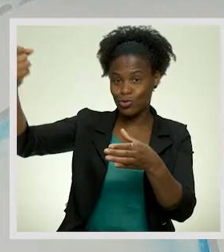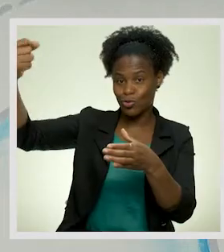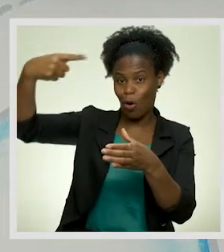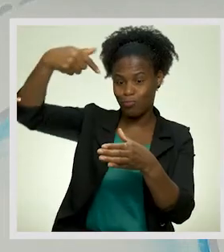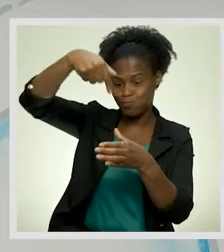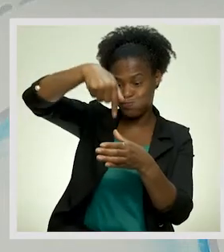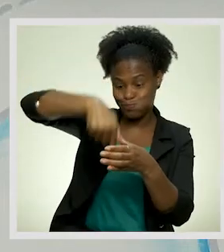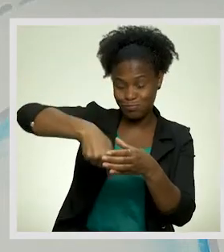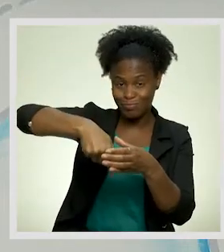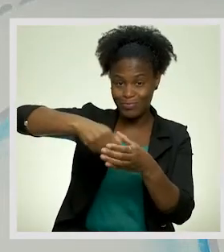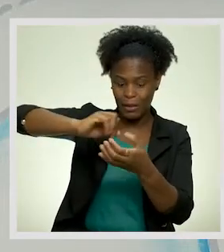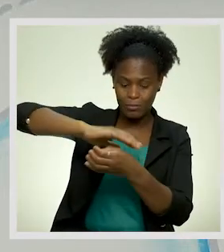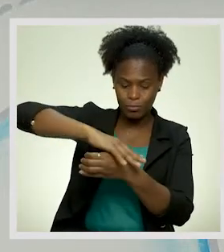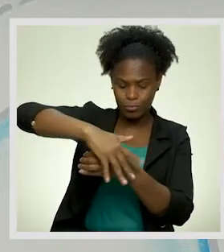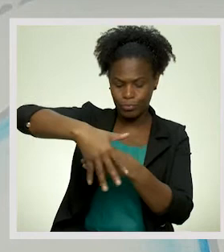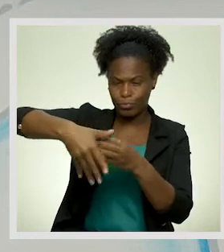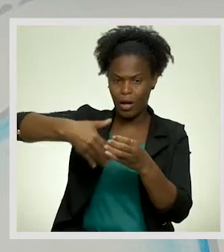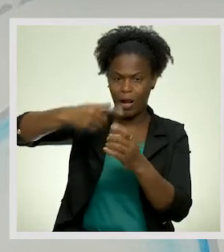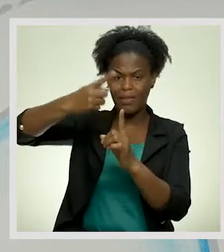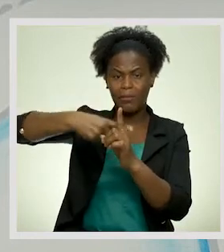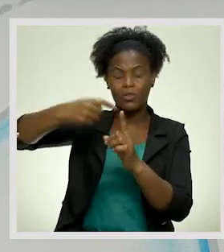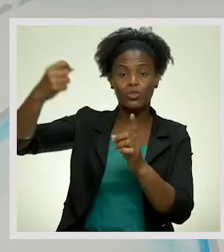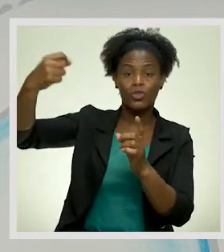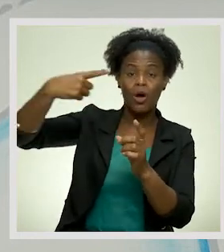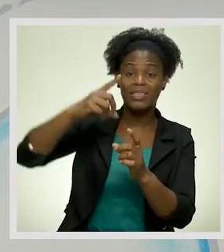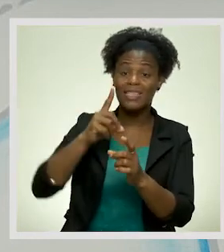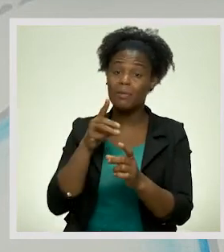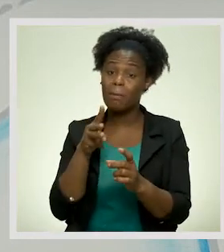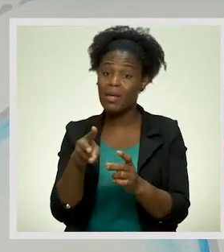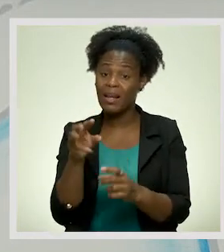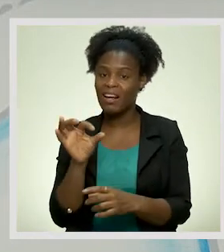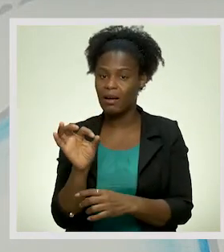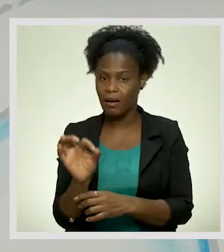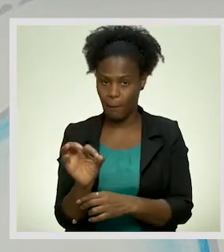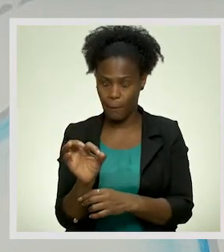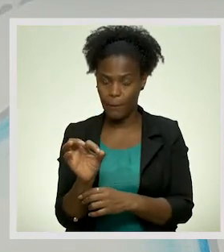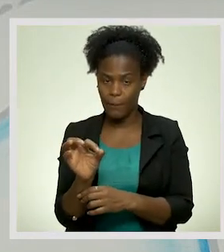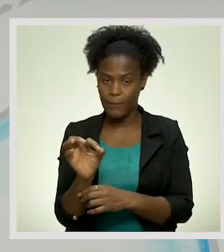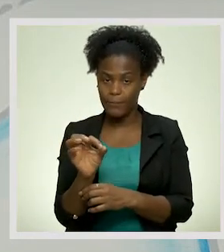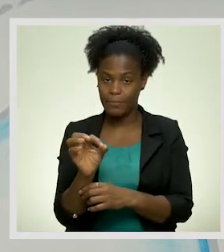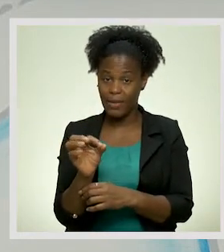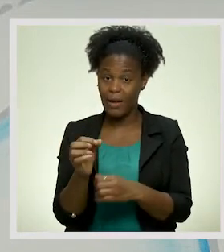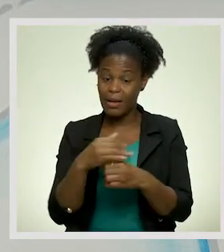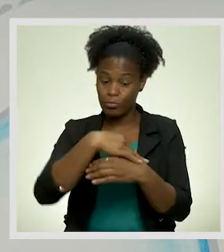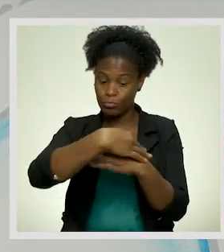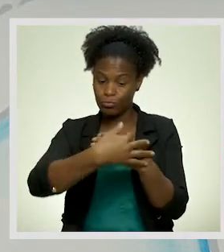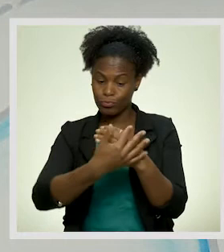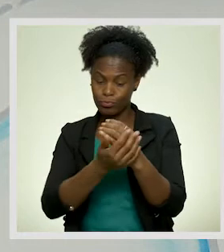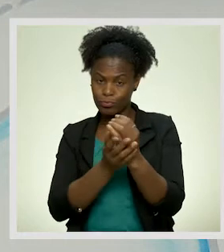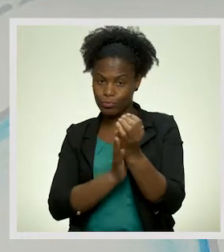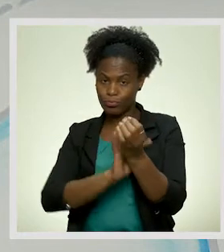Minha gente, temperatura do Sol, 6.000 graus Celsius na superfície do Sol, na parte